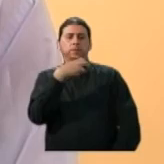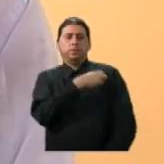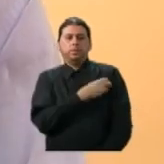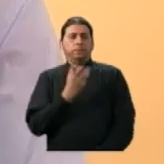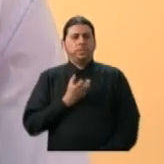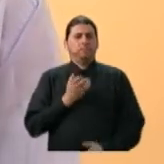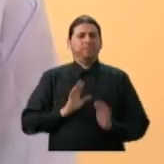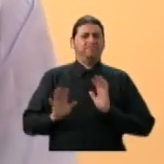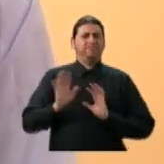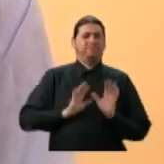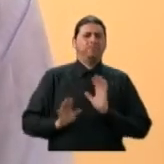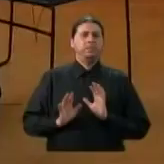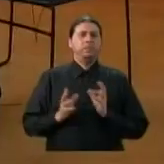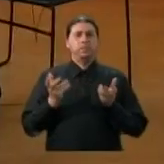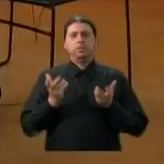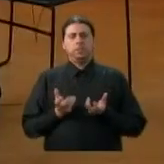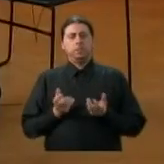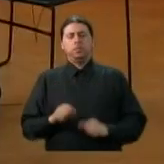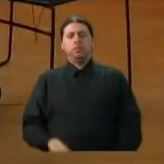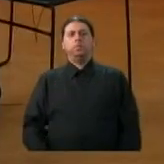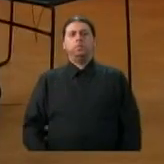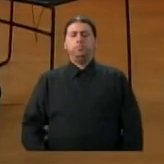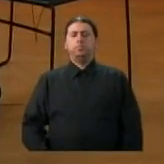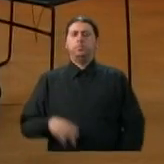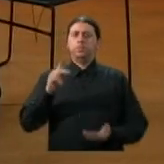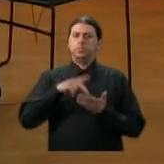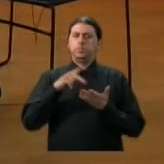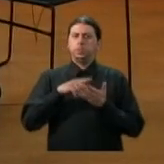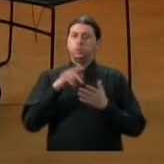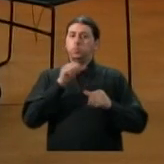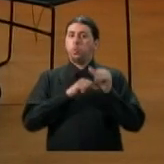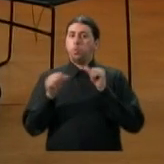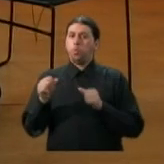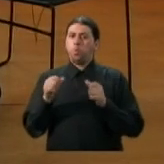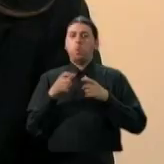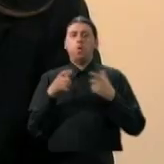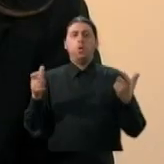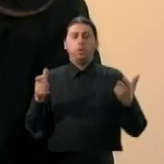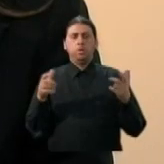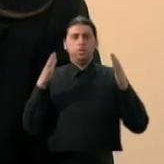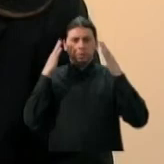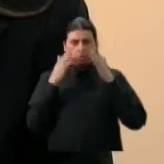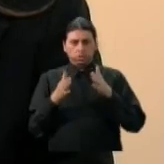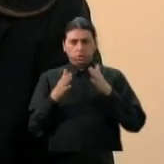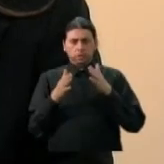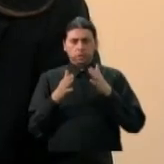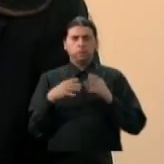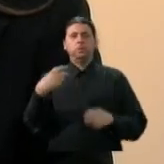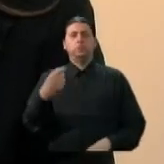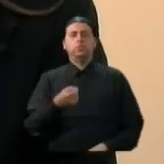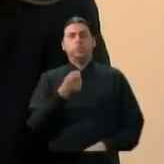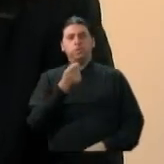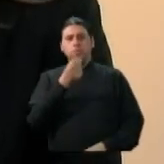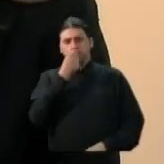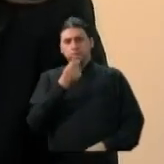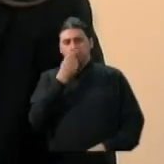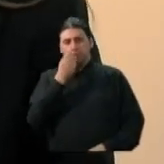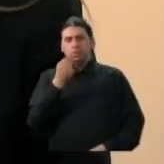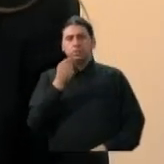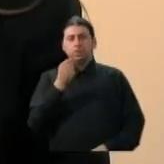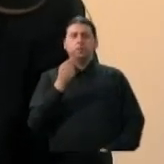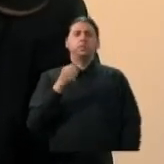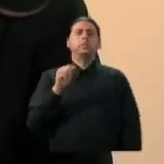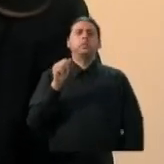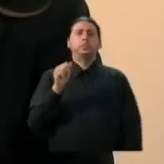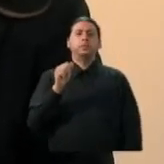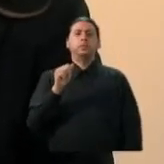ah, não vou tomar. Na verdade, mudou muito o paradigma da vacinação da influenza, da gripe,